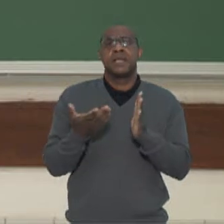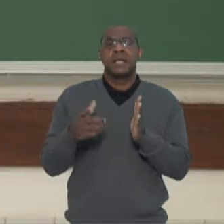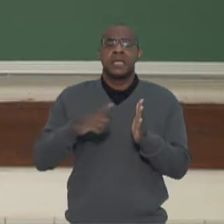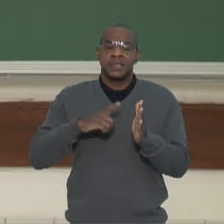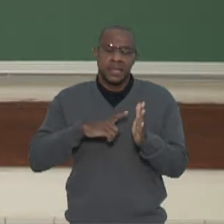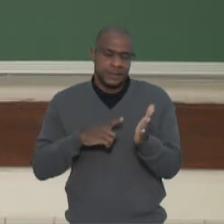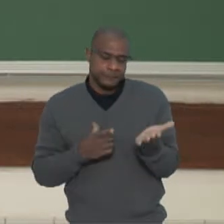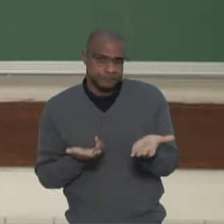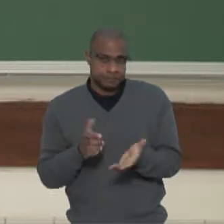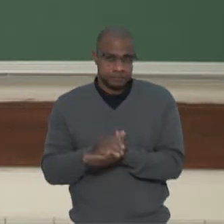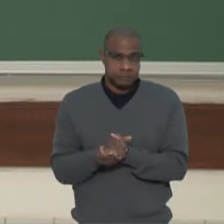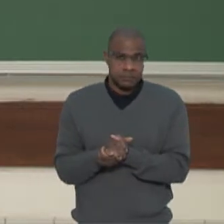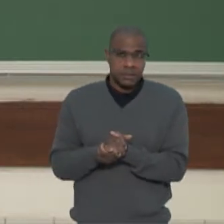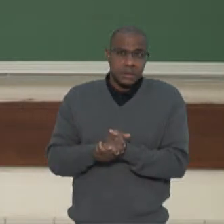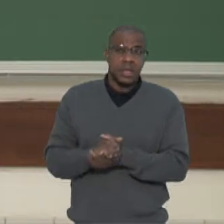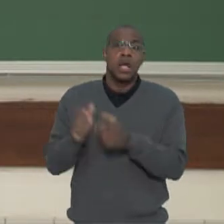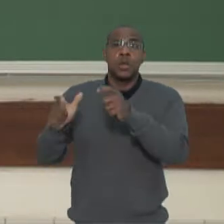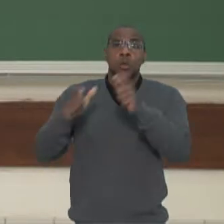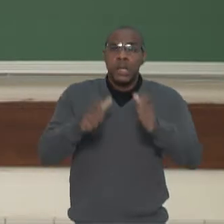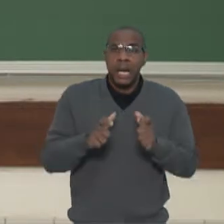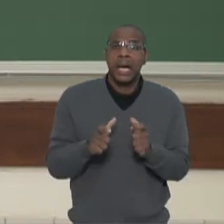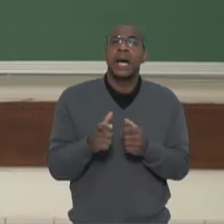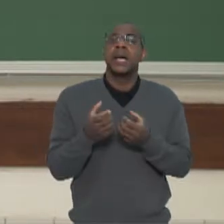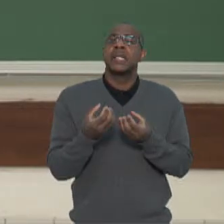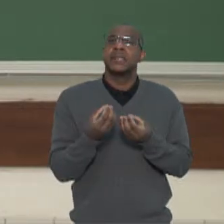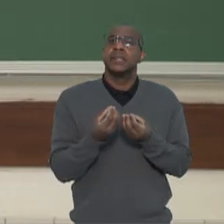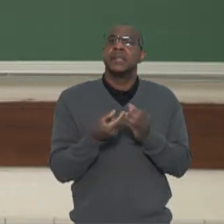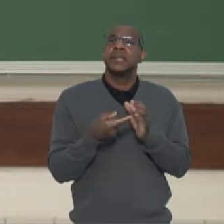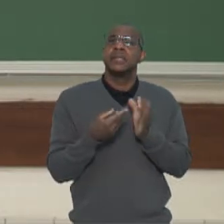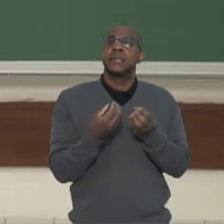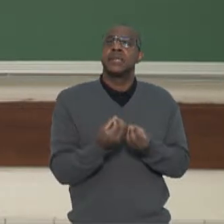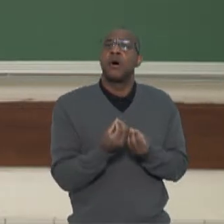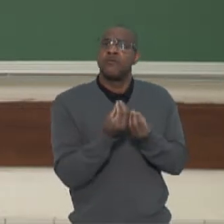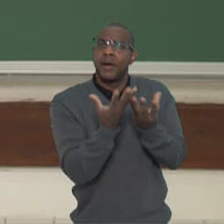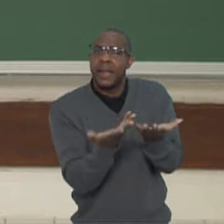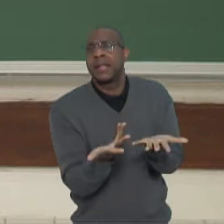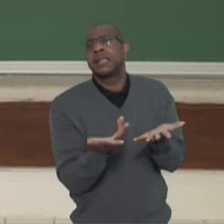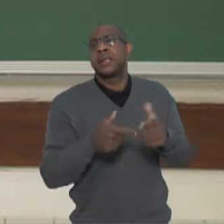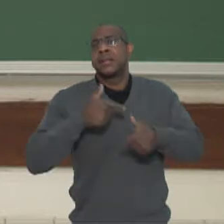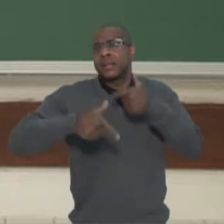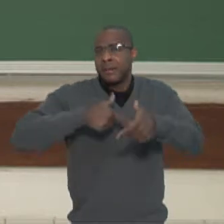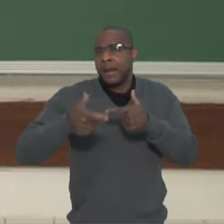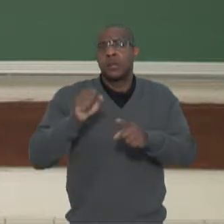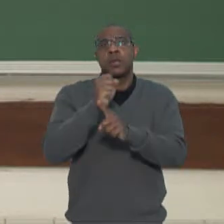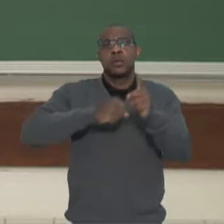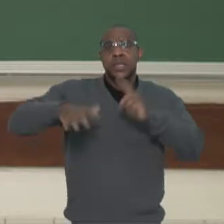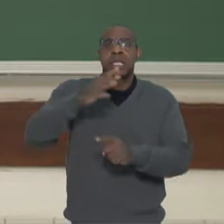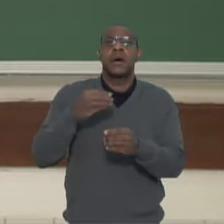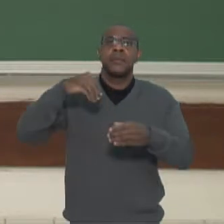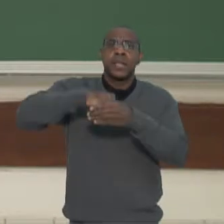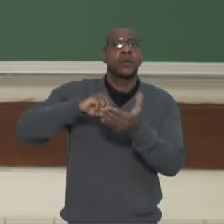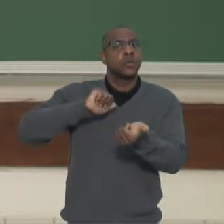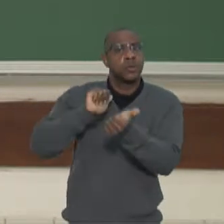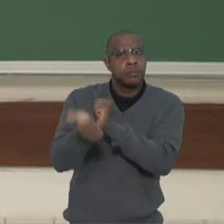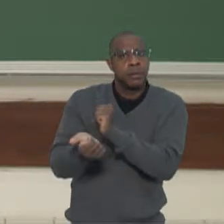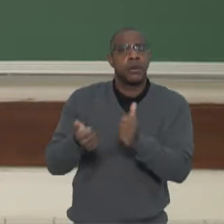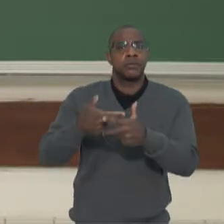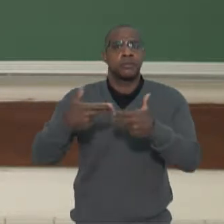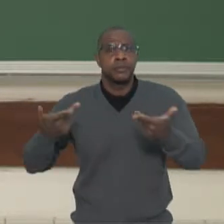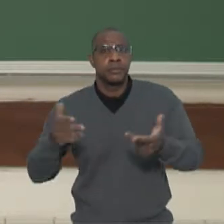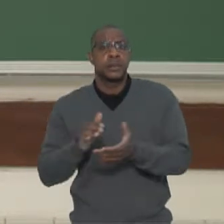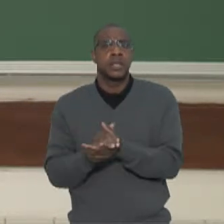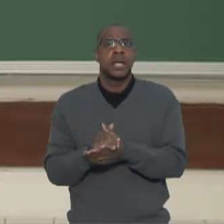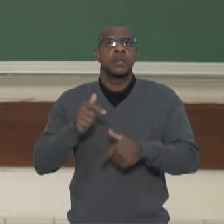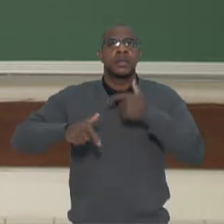quê? Né? Que envolvem aí justamente o esporte para tirar aqueles jovens, né, do